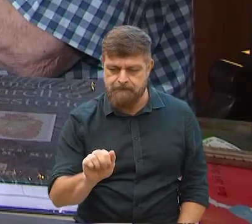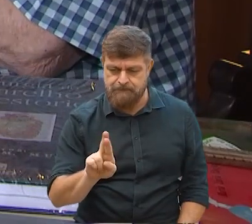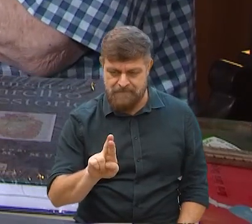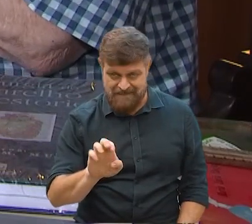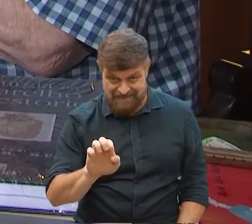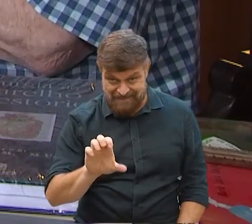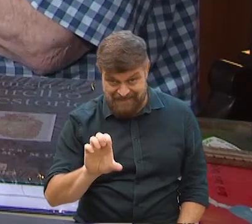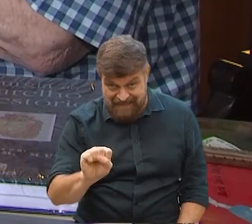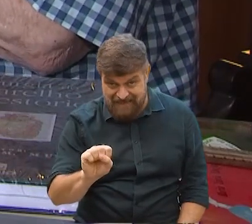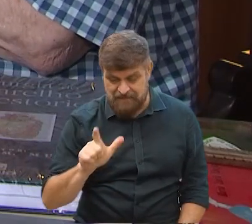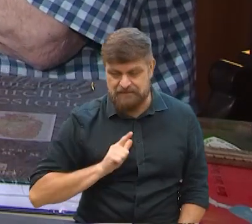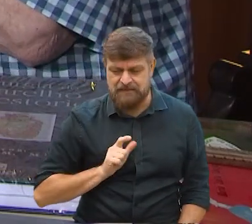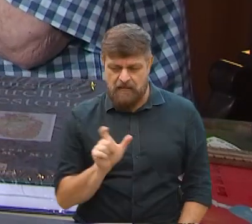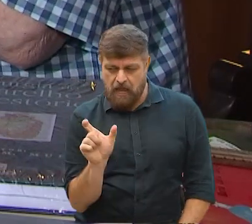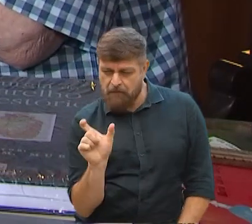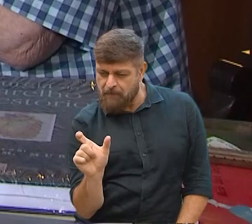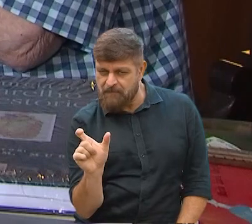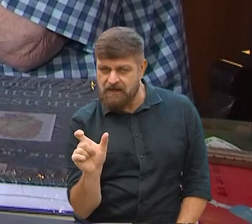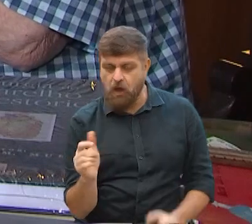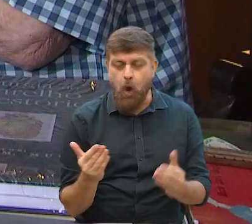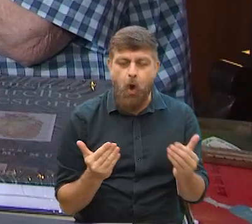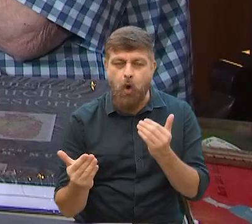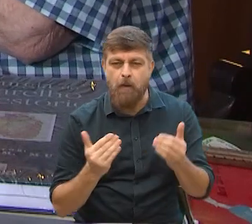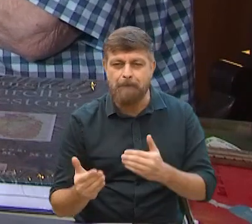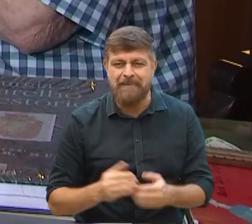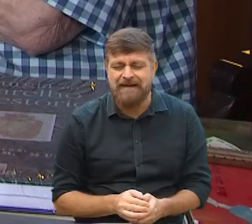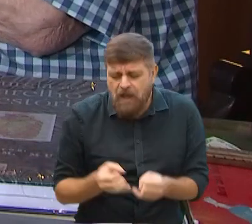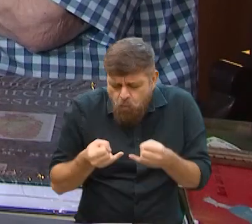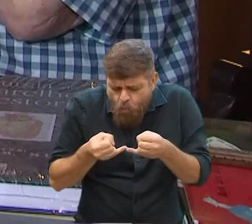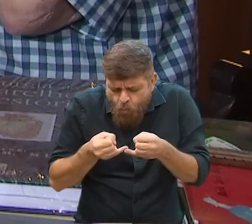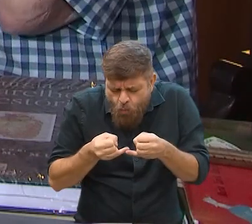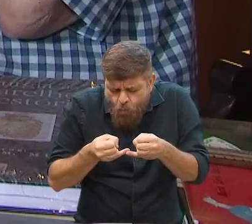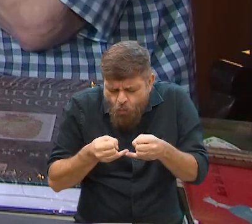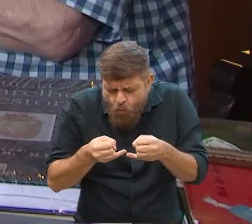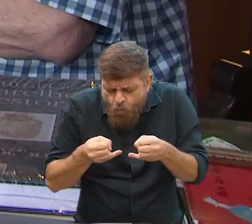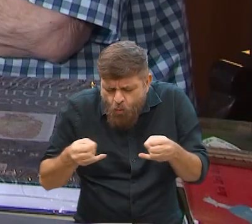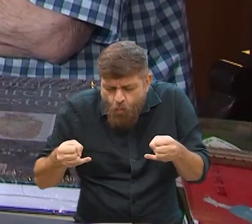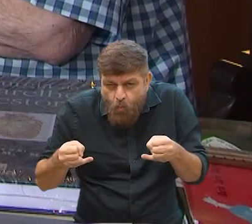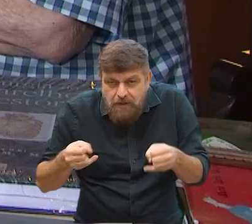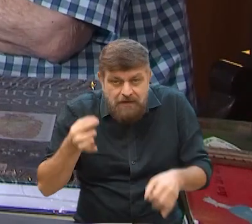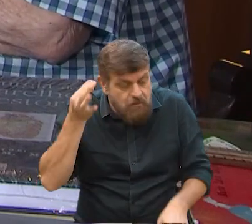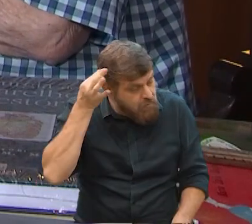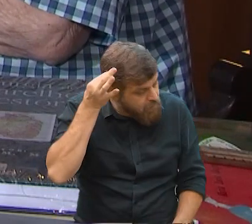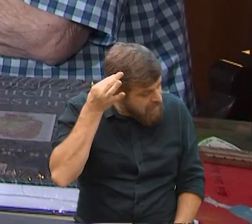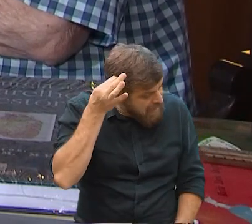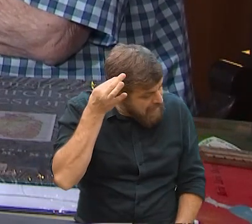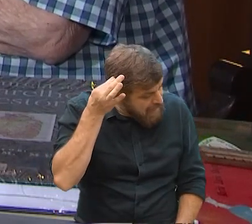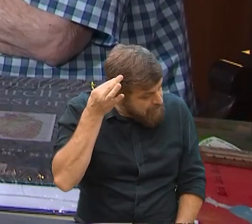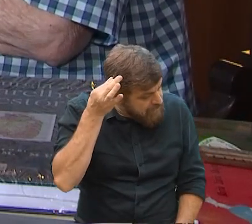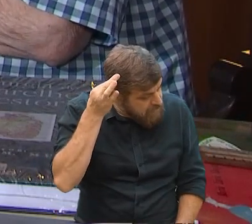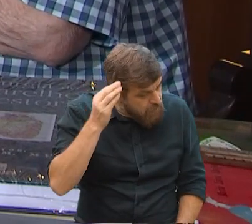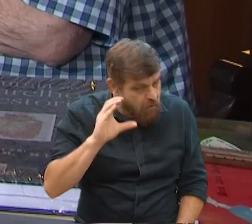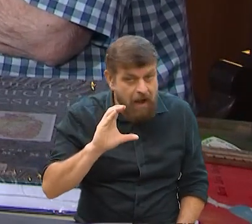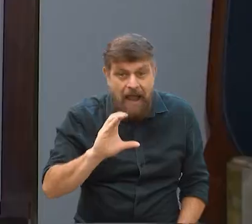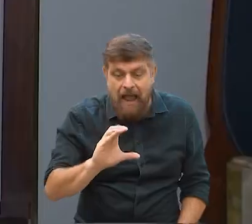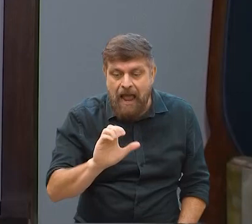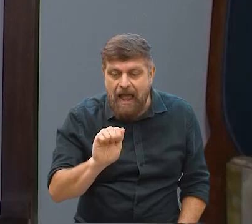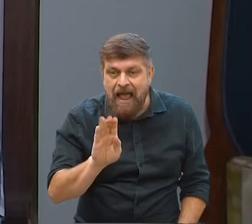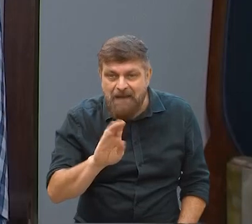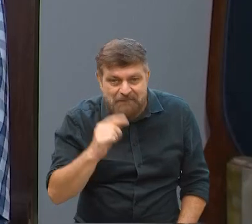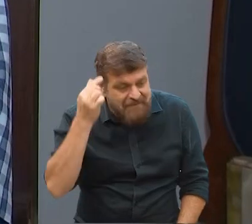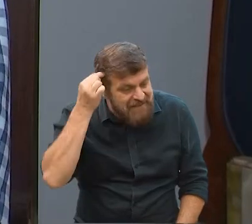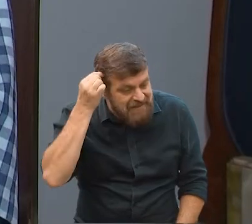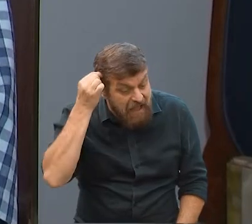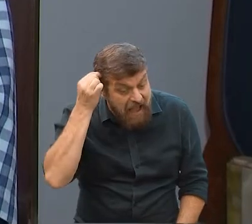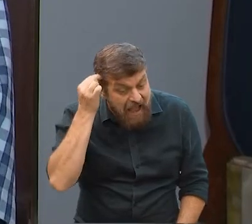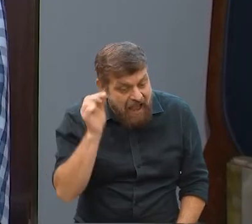os leigos, mas não é tão usada. Capilares. Por quê? Eles têm o diâmetro de um fio de cabelo. Capilar. Vem do cabelo.